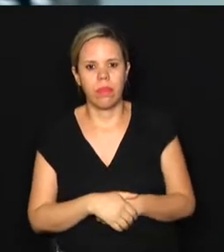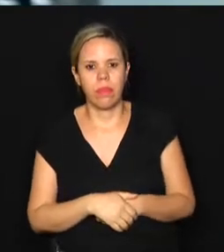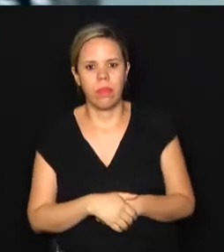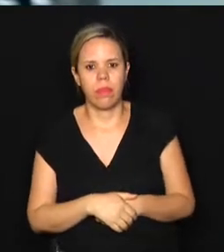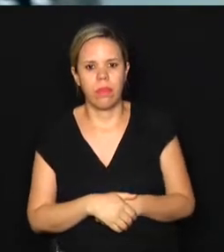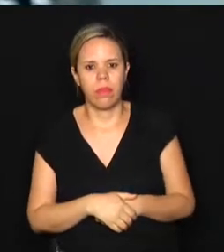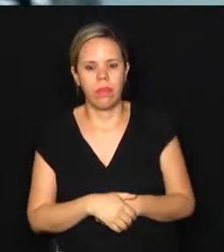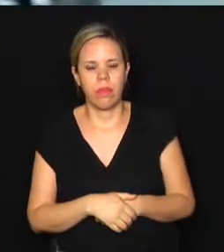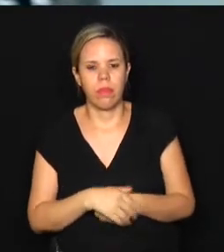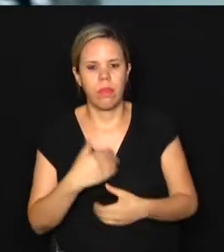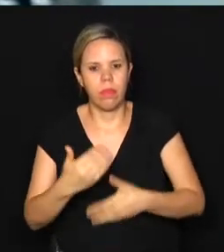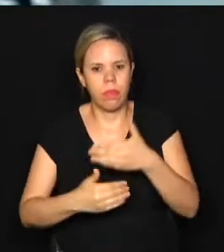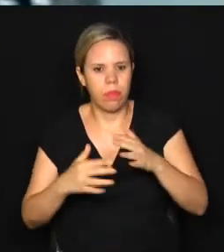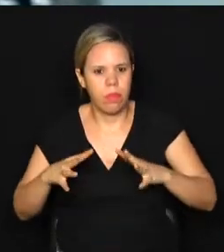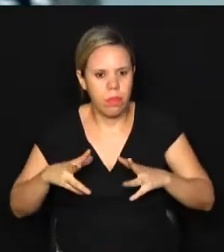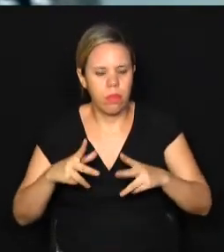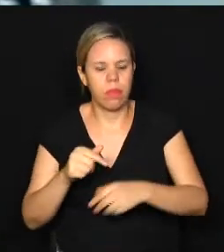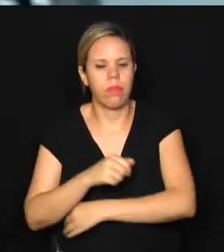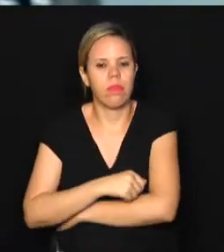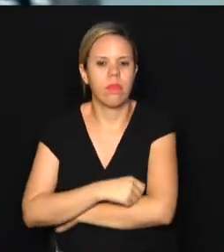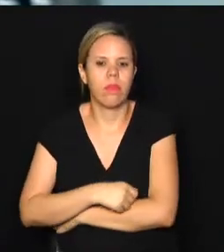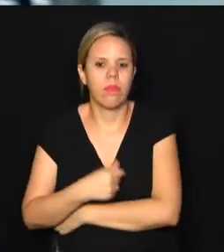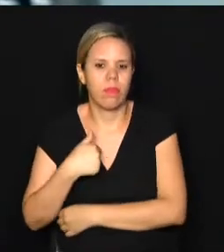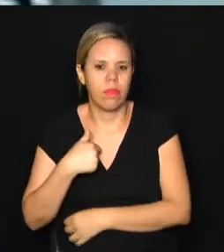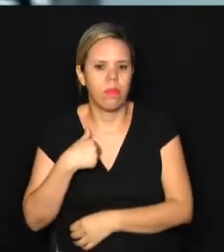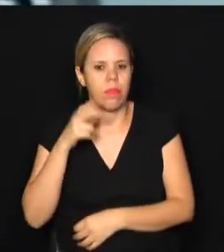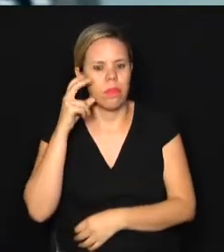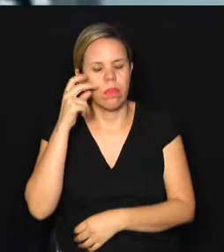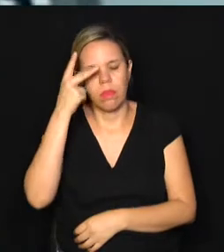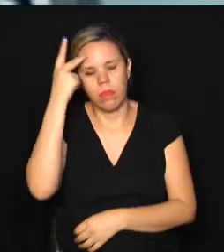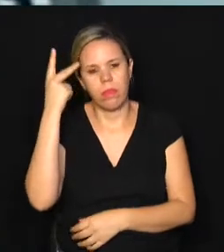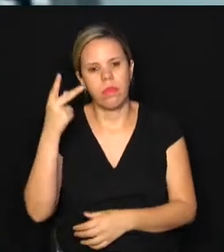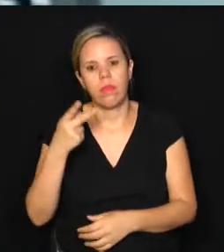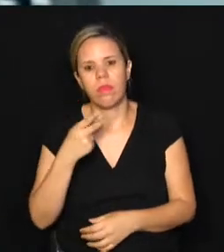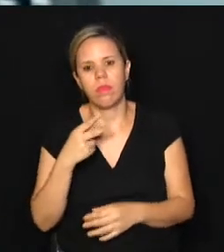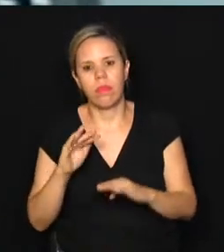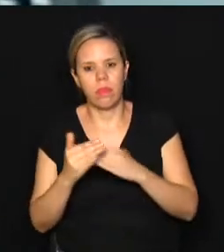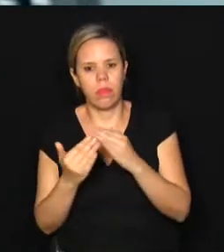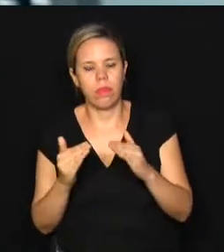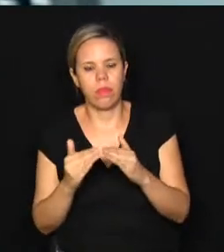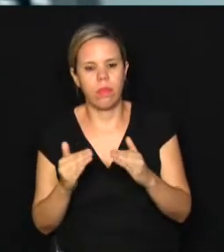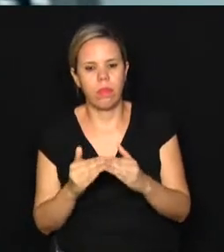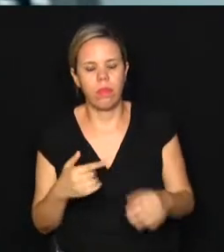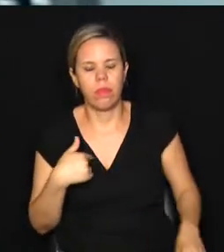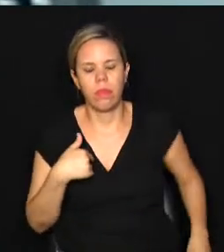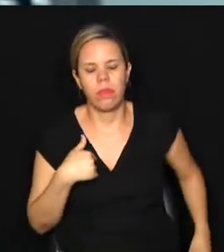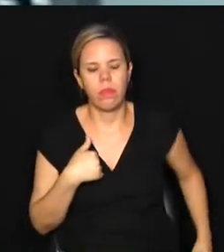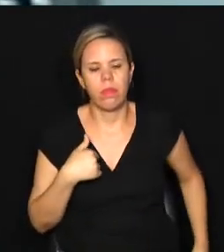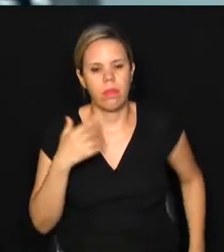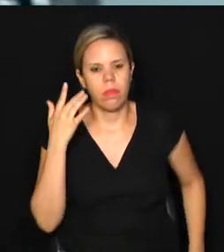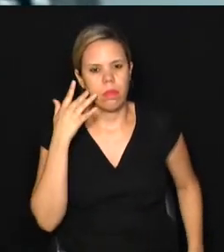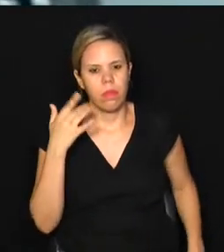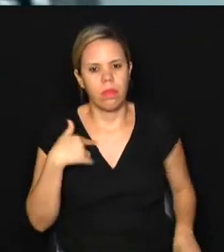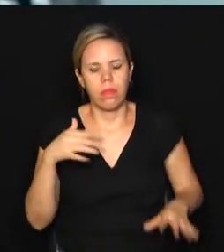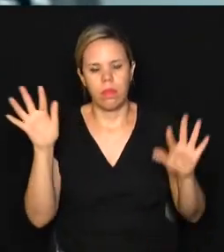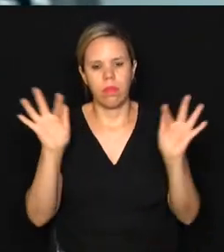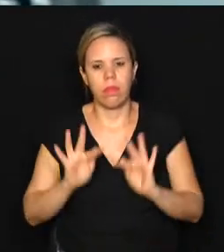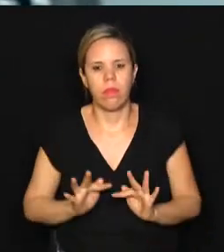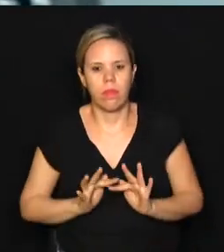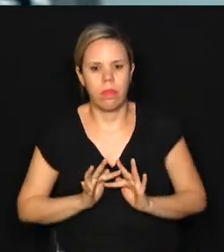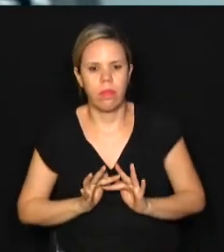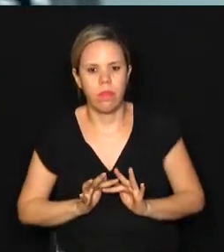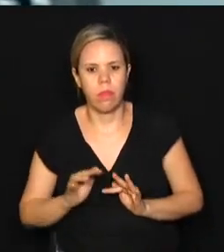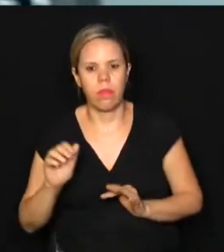O processo todo, eu estou ouvindo os depoimentos dos moradores, para mim até eu fico muito feliz que a